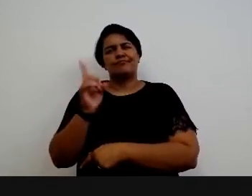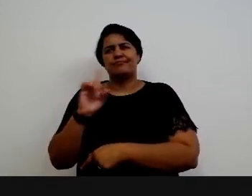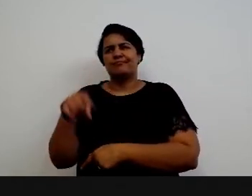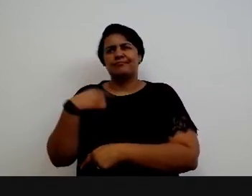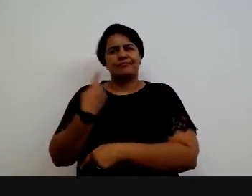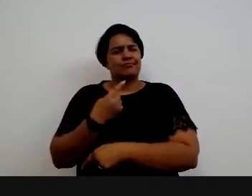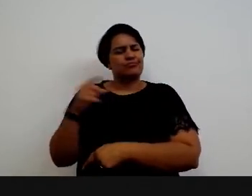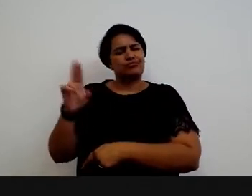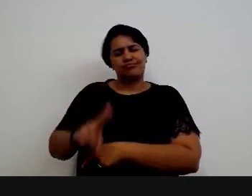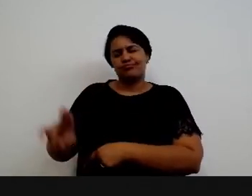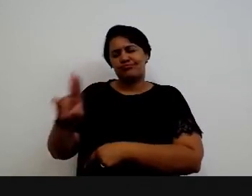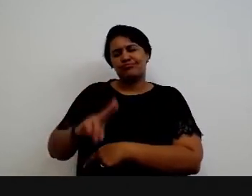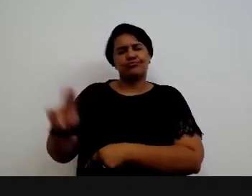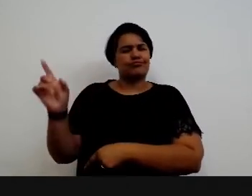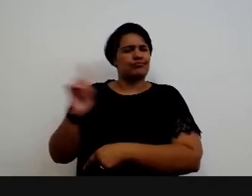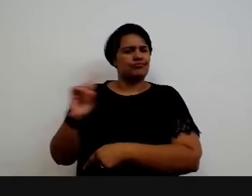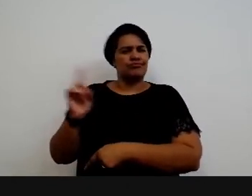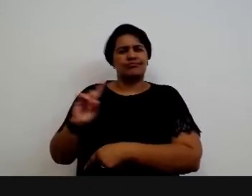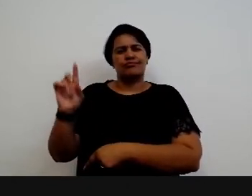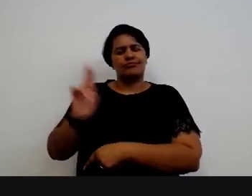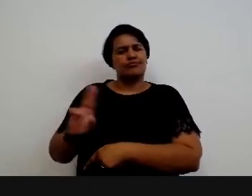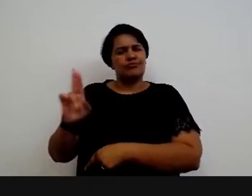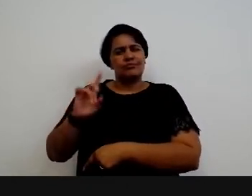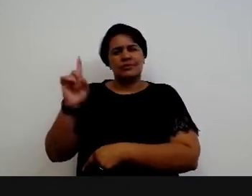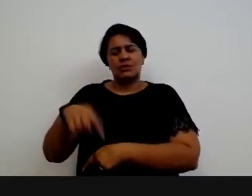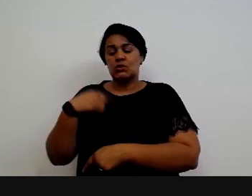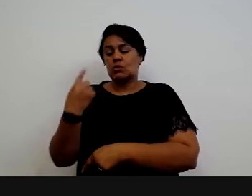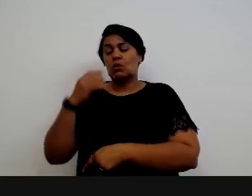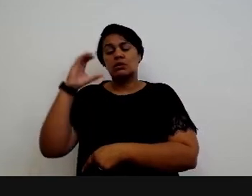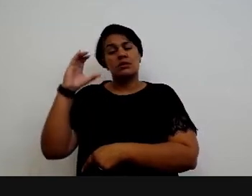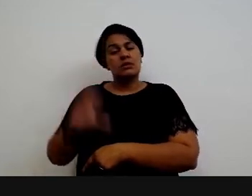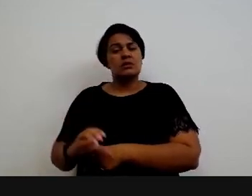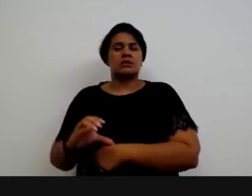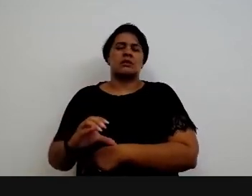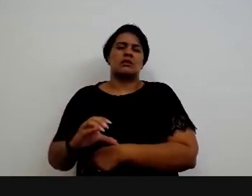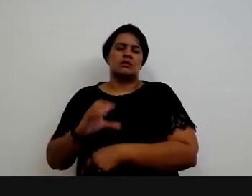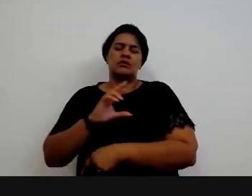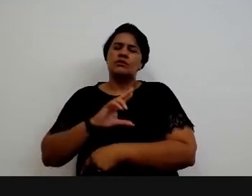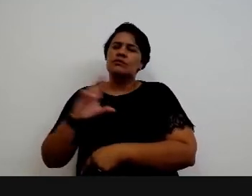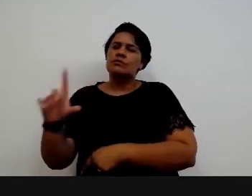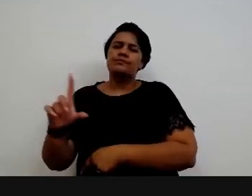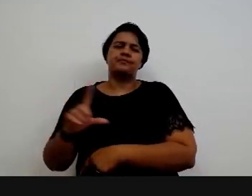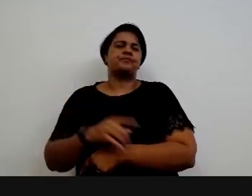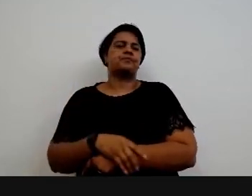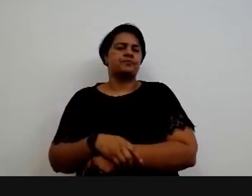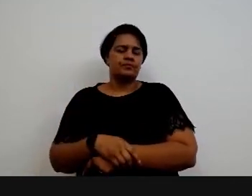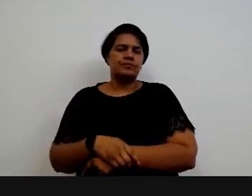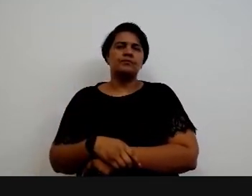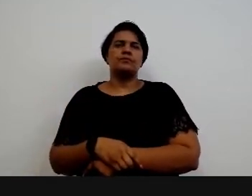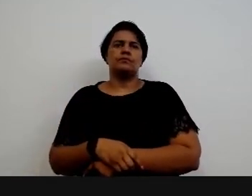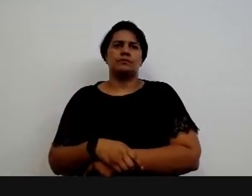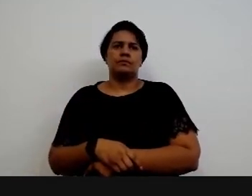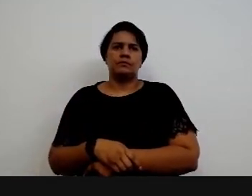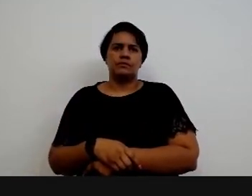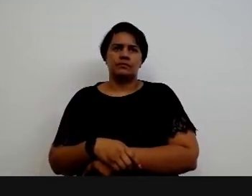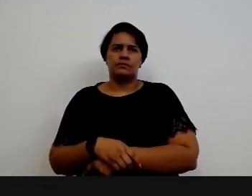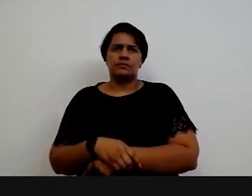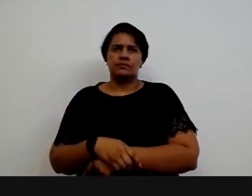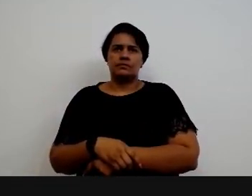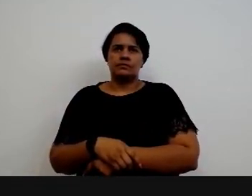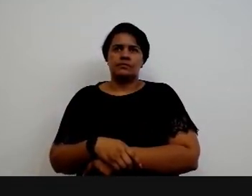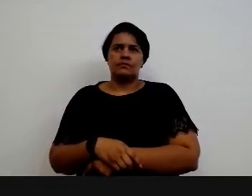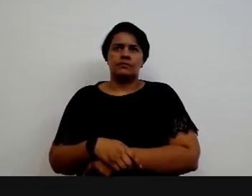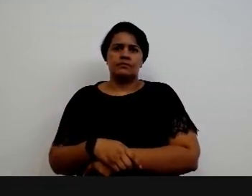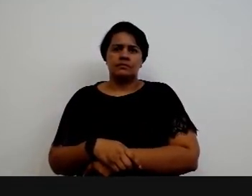somos consumidores de serviços públicos, nós somos cidadãos e cidadãs. É completamente diferente uma coisa